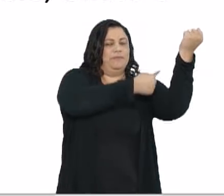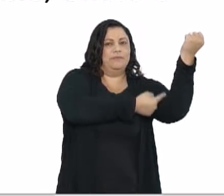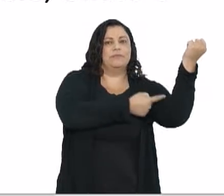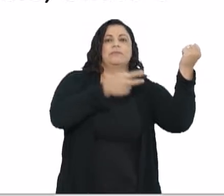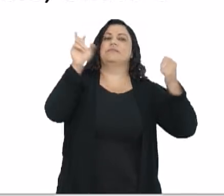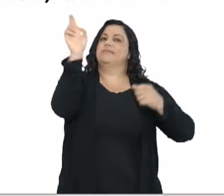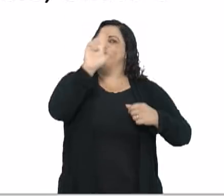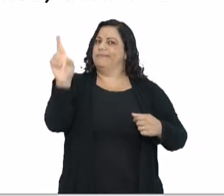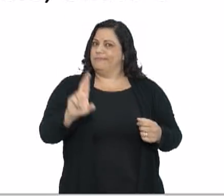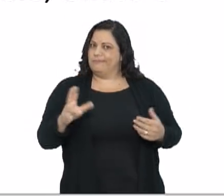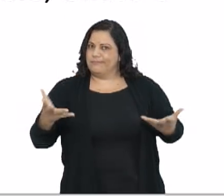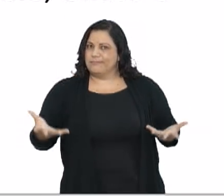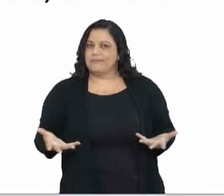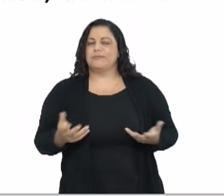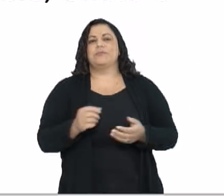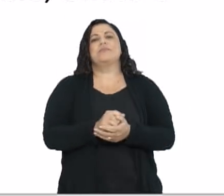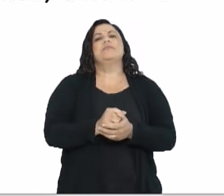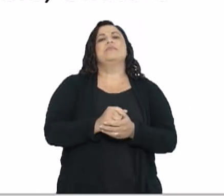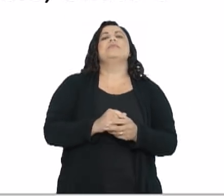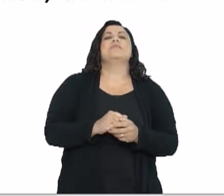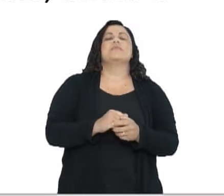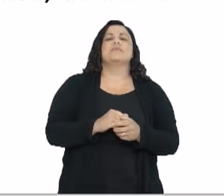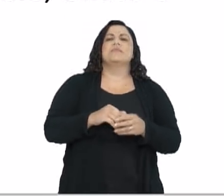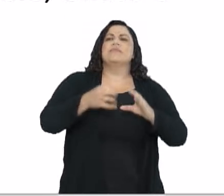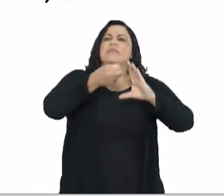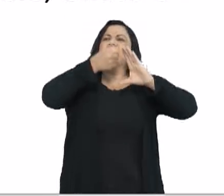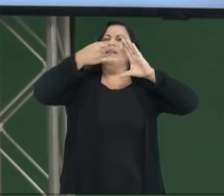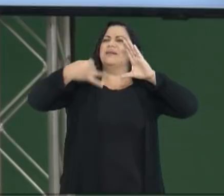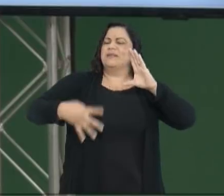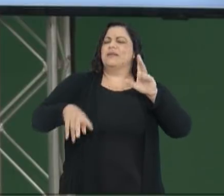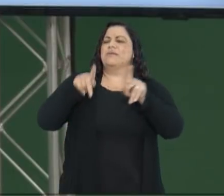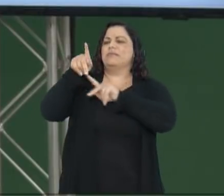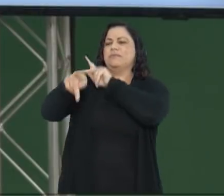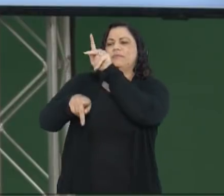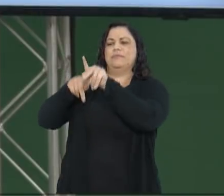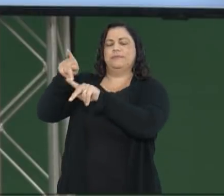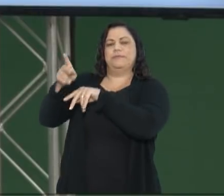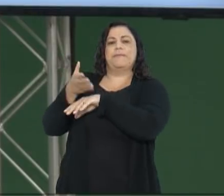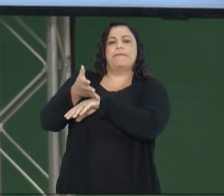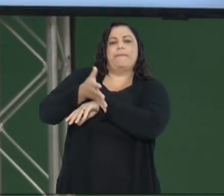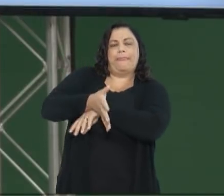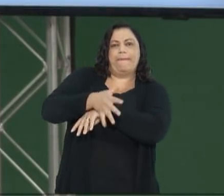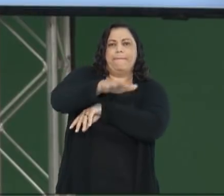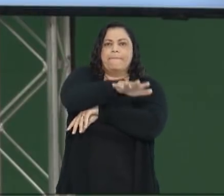Então, características desses povos que ocuparam essas